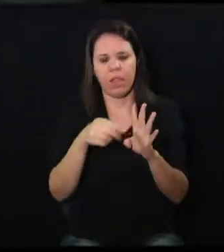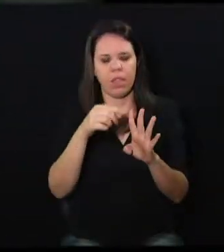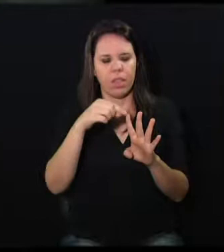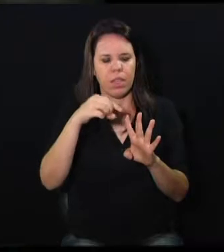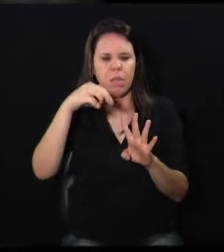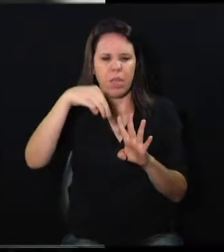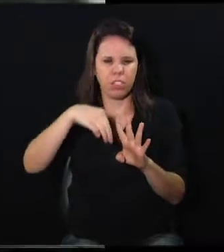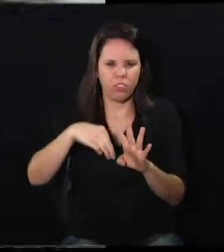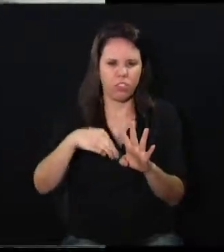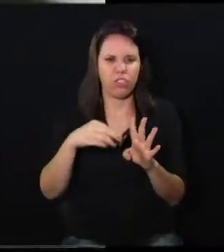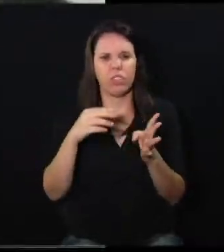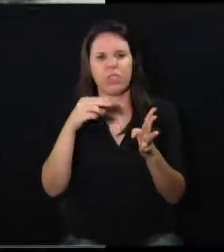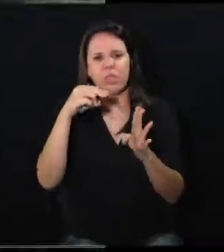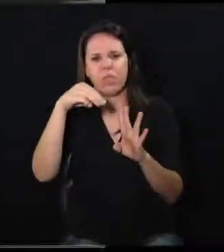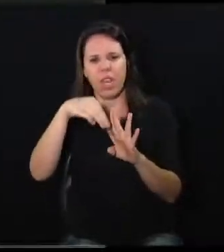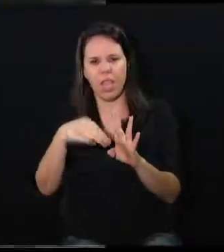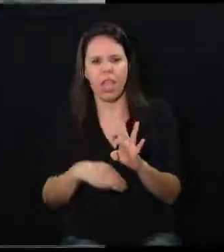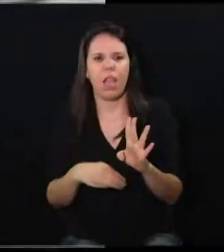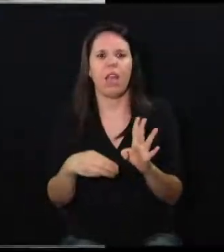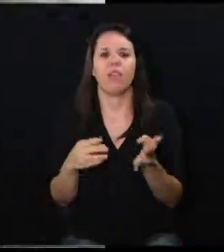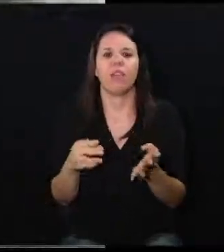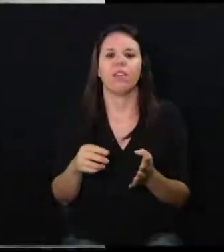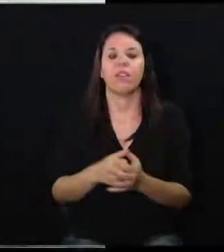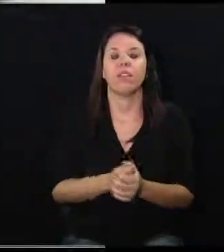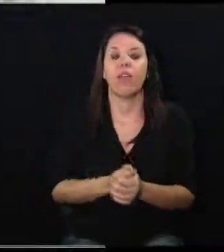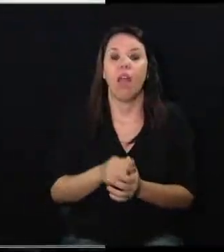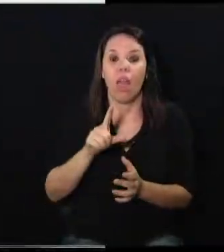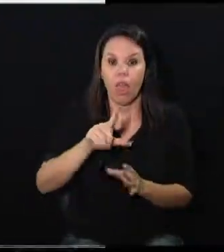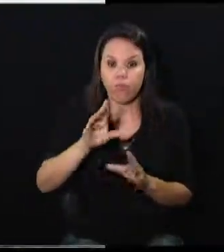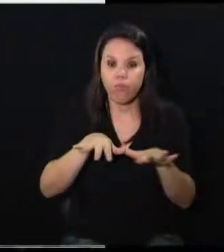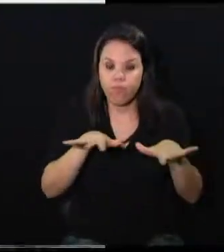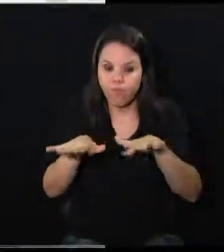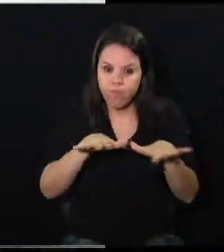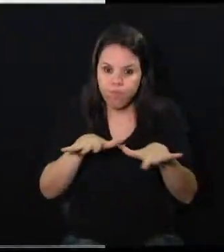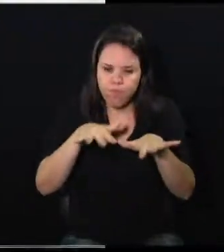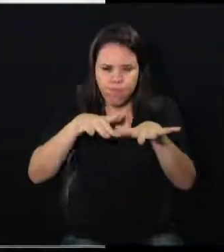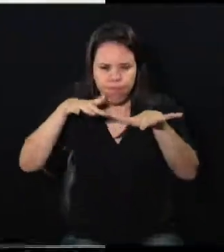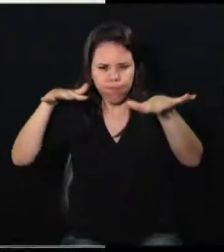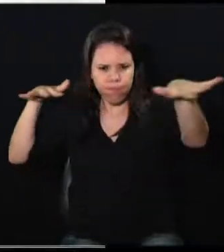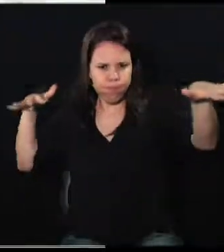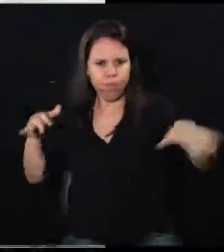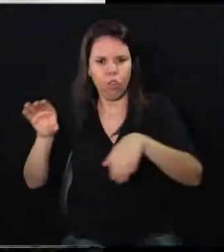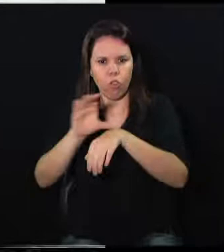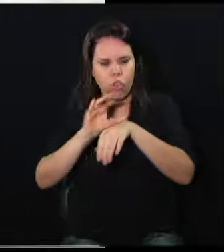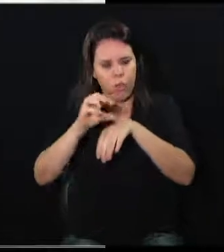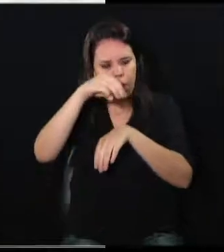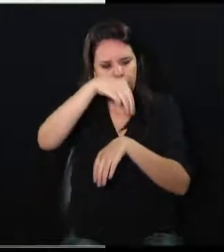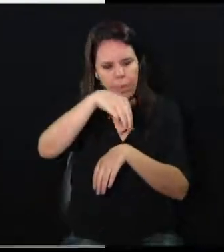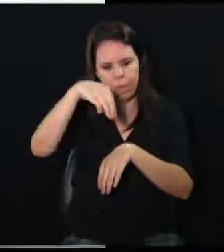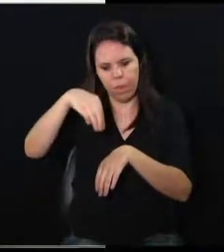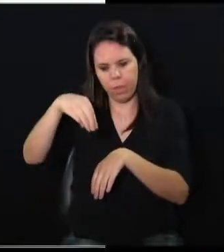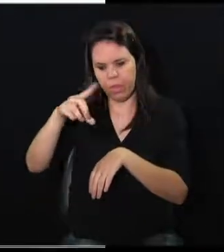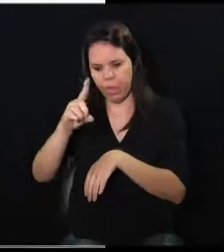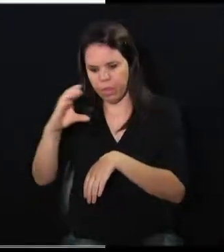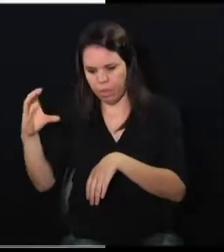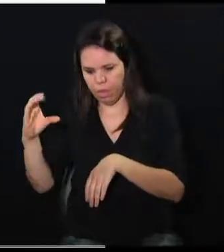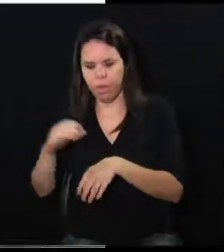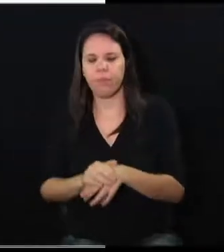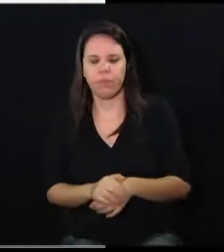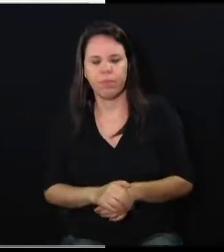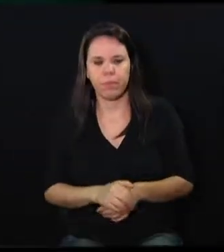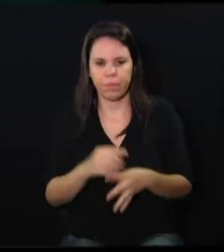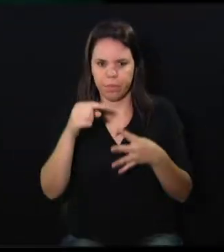nomes deles deram vida ao movimento constitucionalista MMDC. No dia 9 de